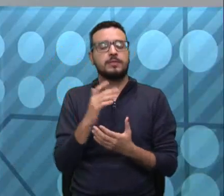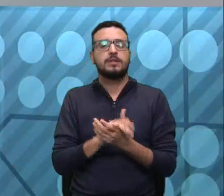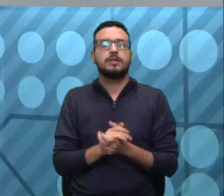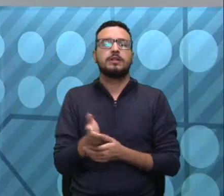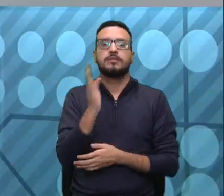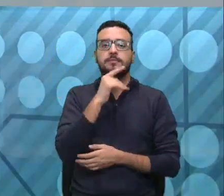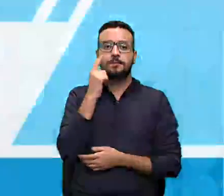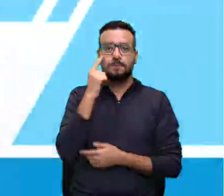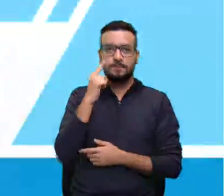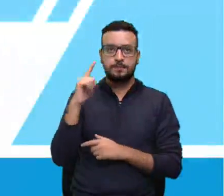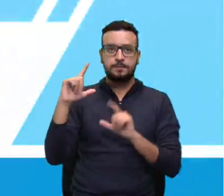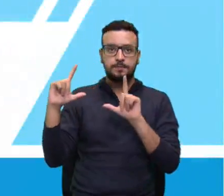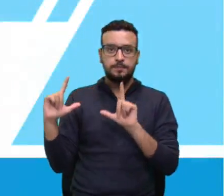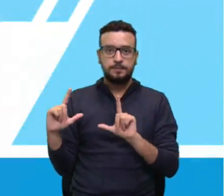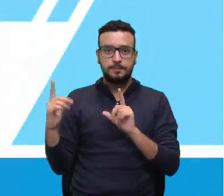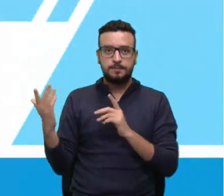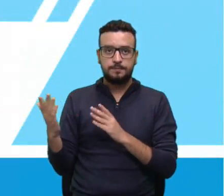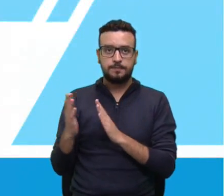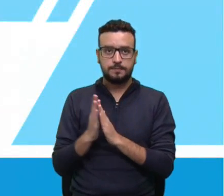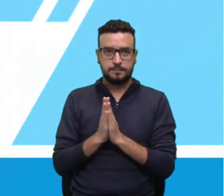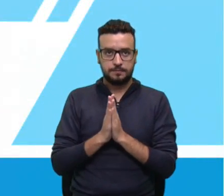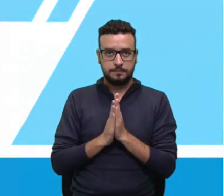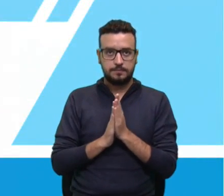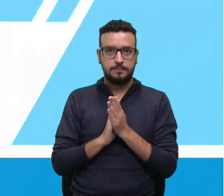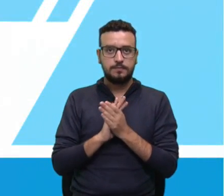vamos ao quadro. Para você que tem alguma